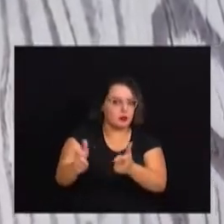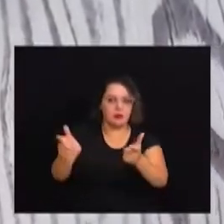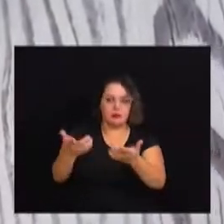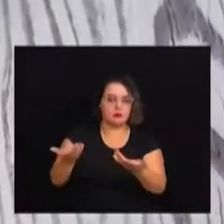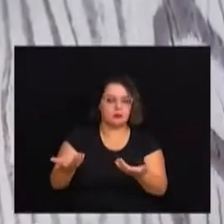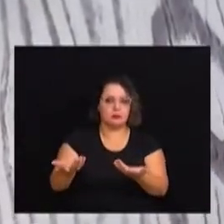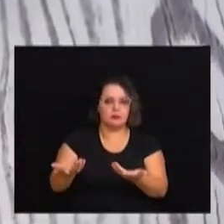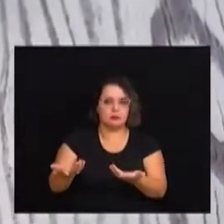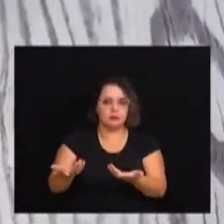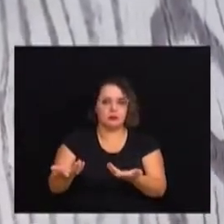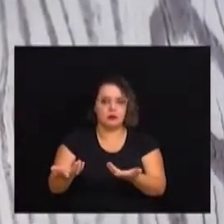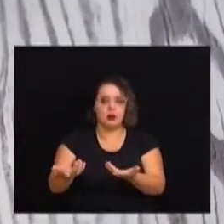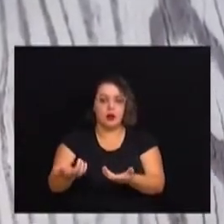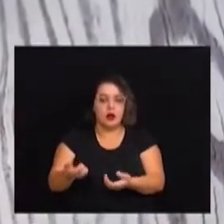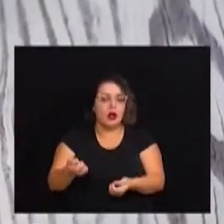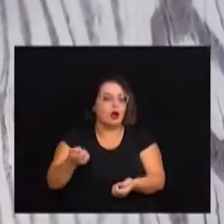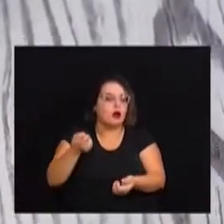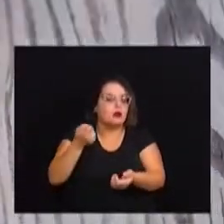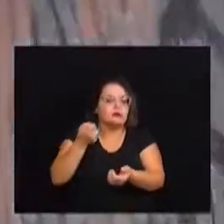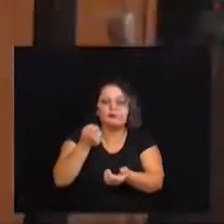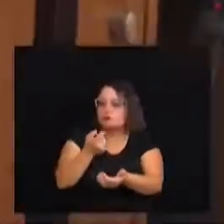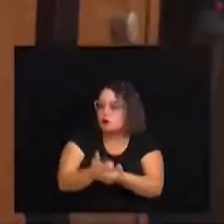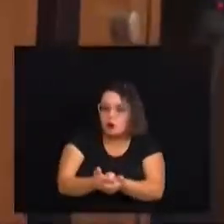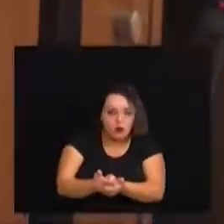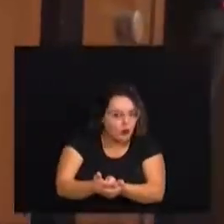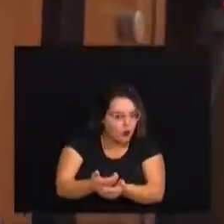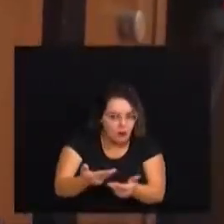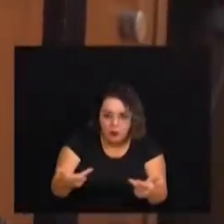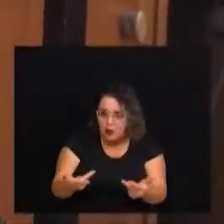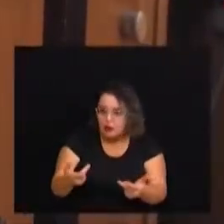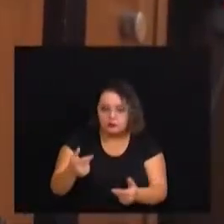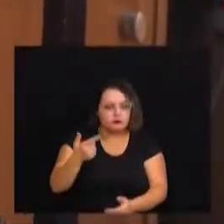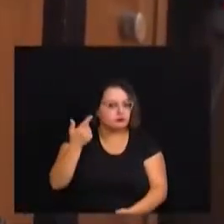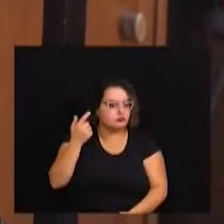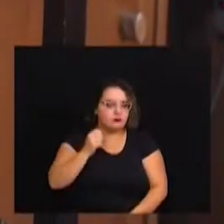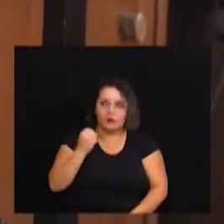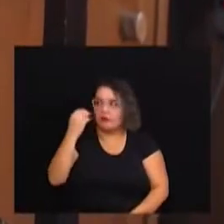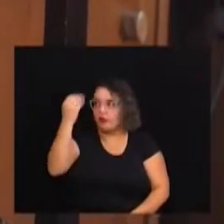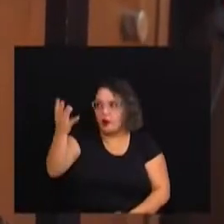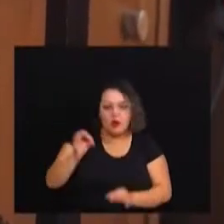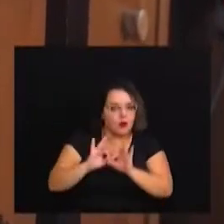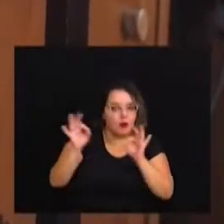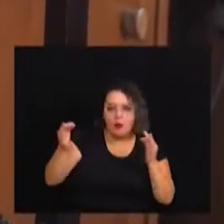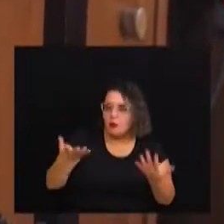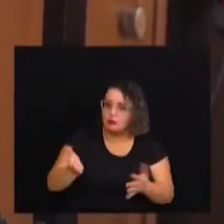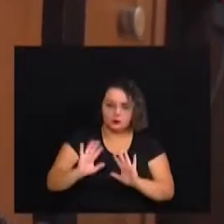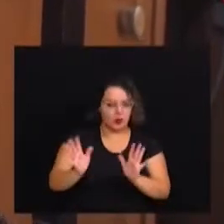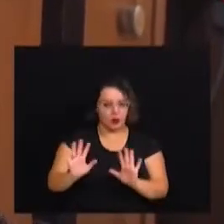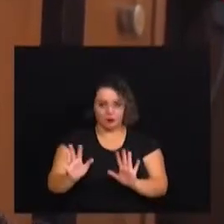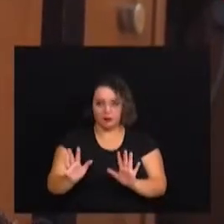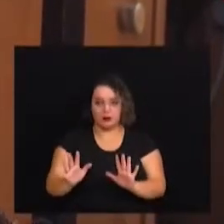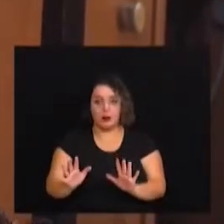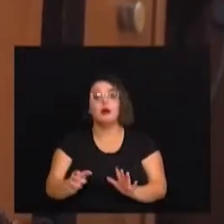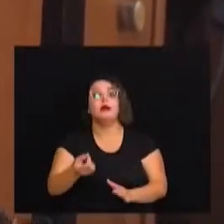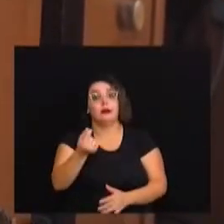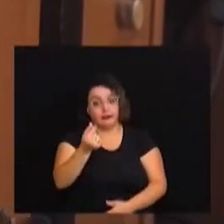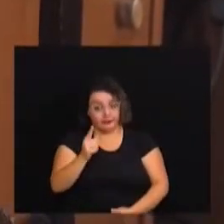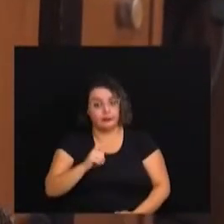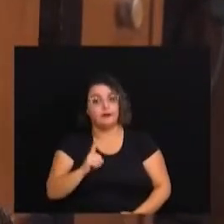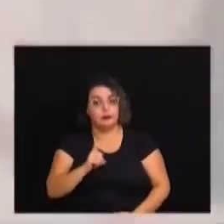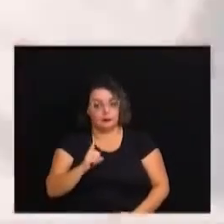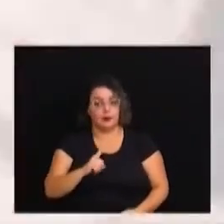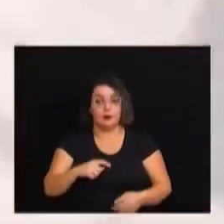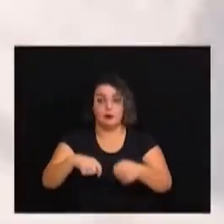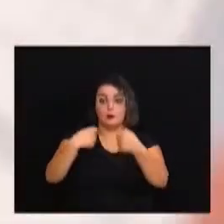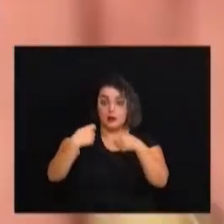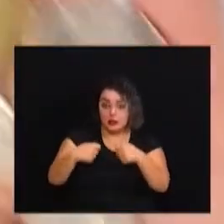ganham, então elas não acabam adquirindo muitos bens, elas não costumam viajar para grandes lugares, mesmo possuindo condições para isso, porque